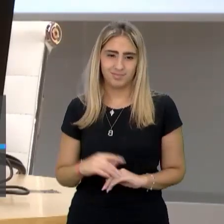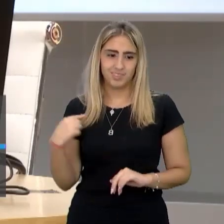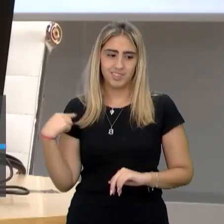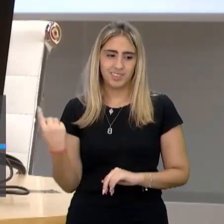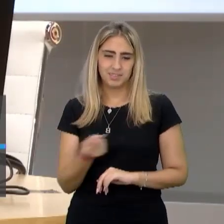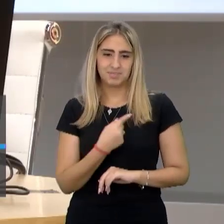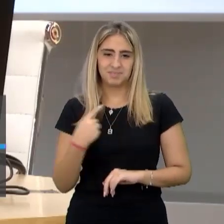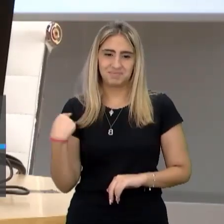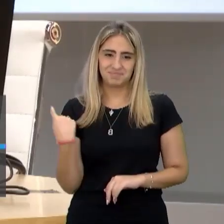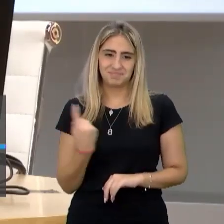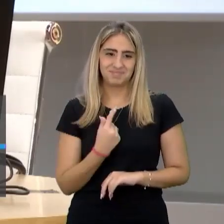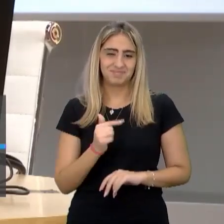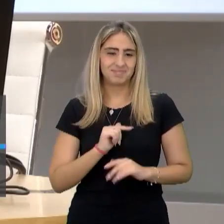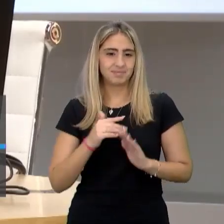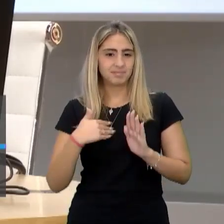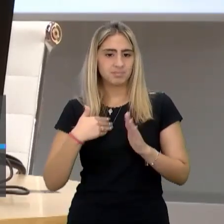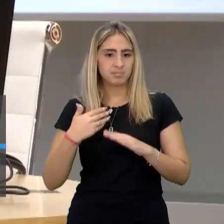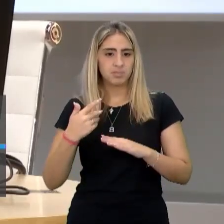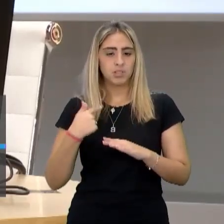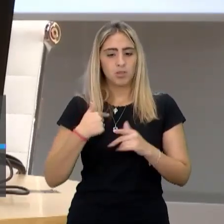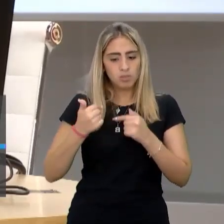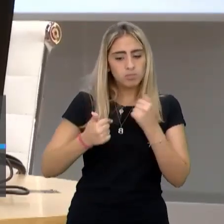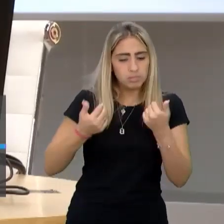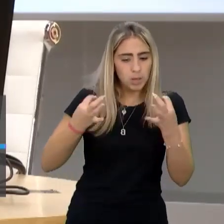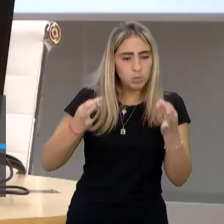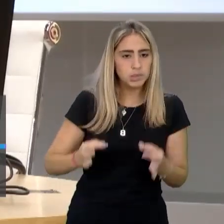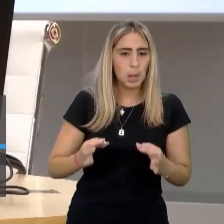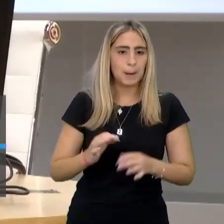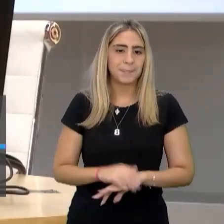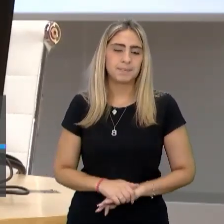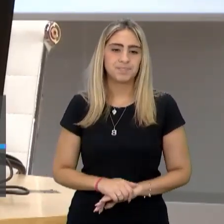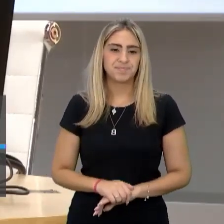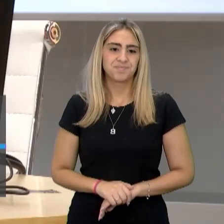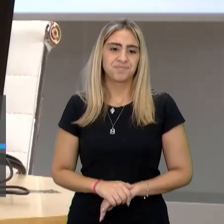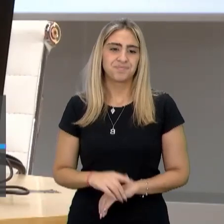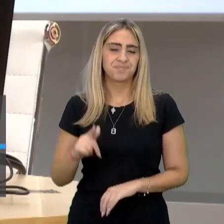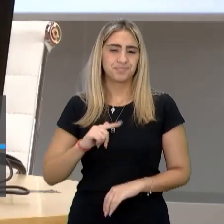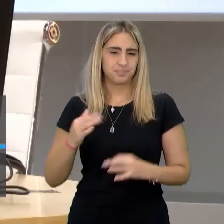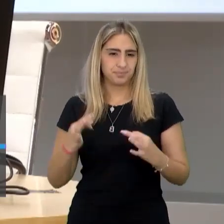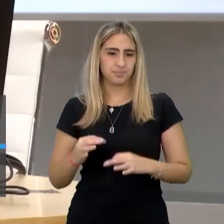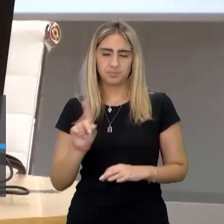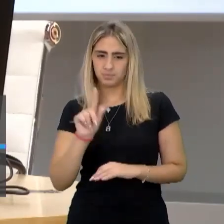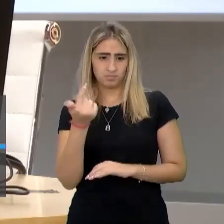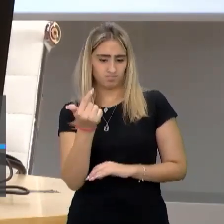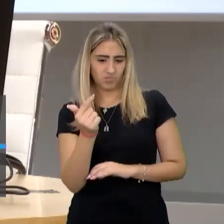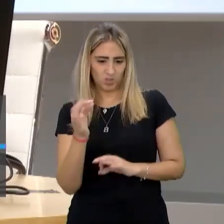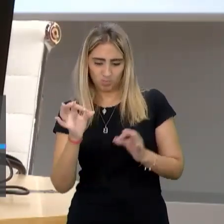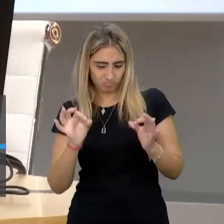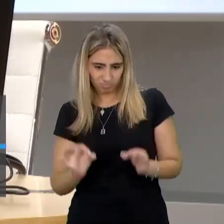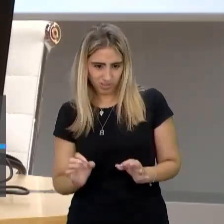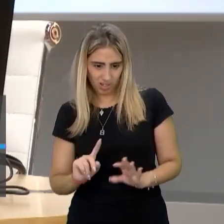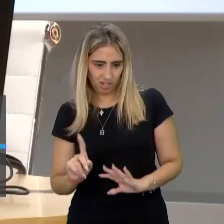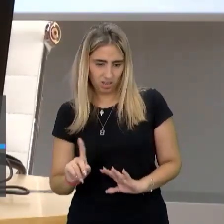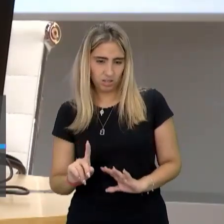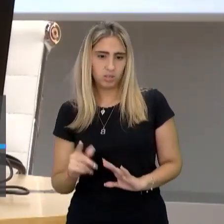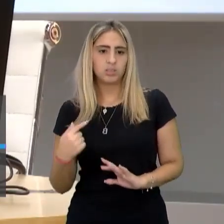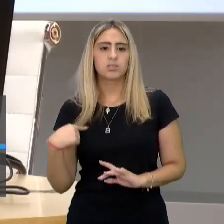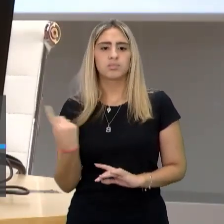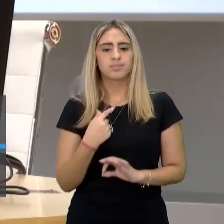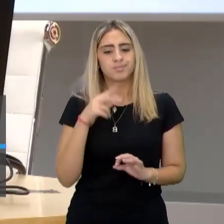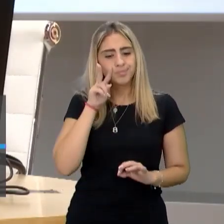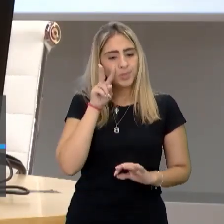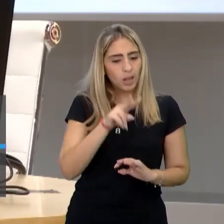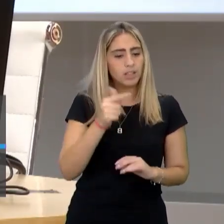desse caso, né, se teve esse ajuste, funcionou, e se funcionou, age novamente. Se não funcionou, aí verifica o que tem que ser